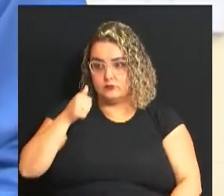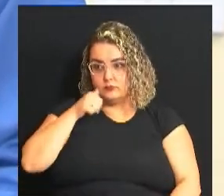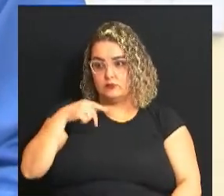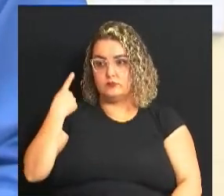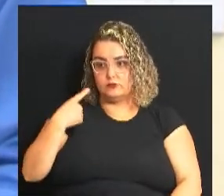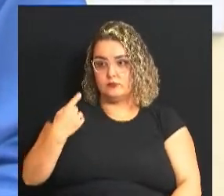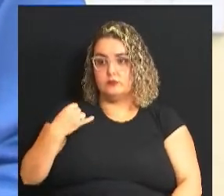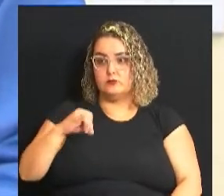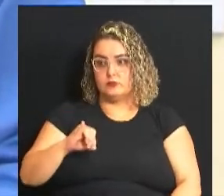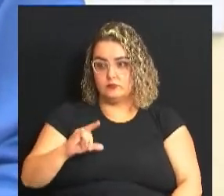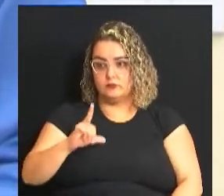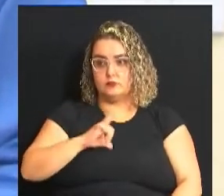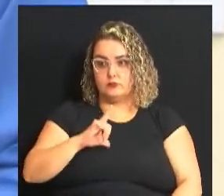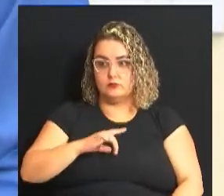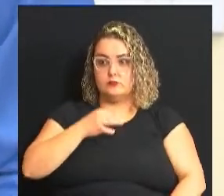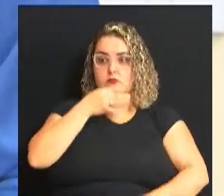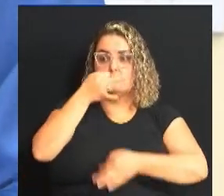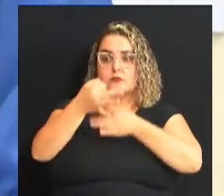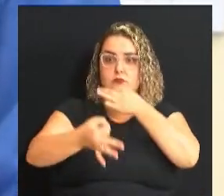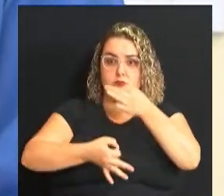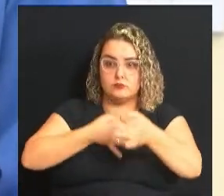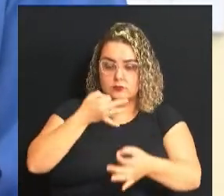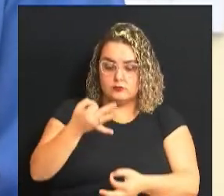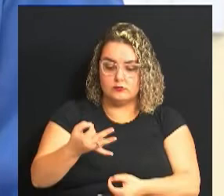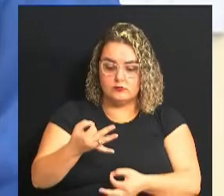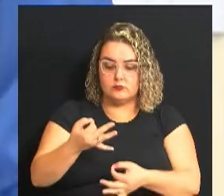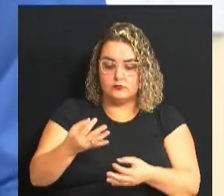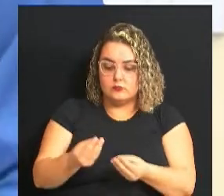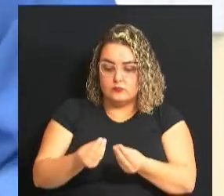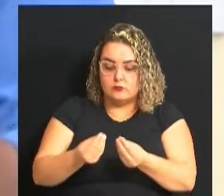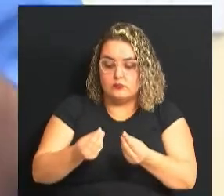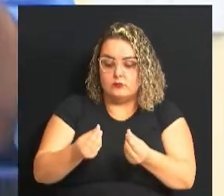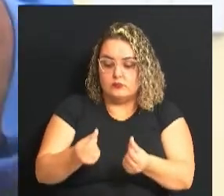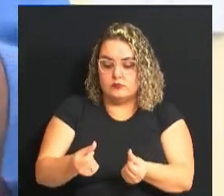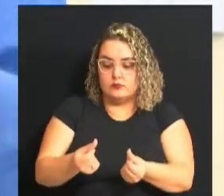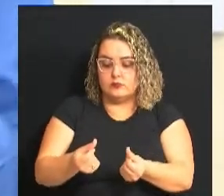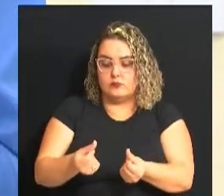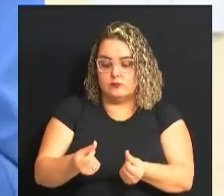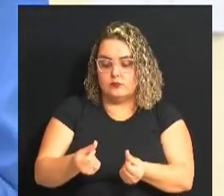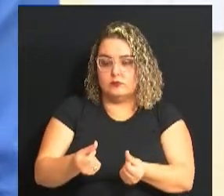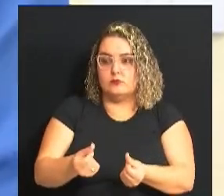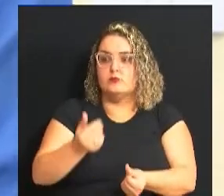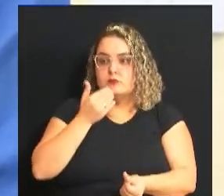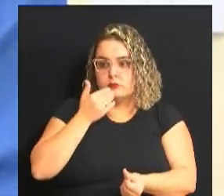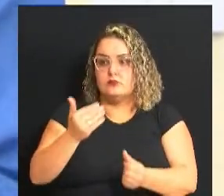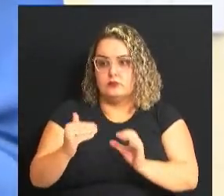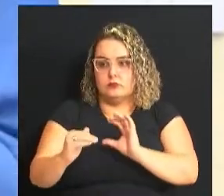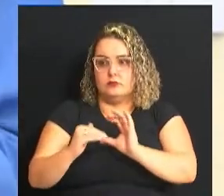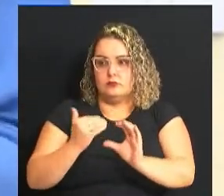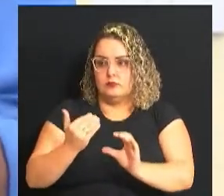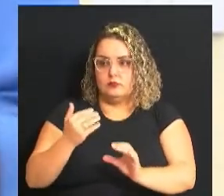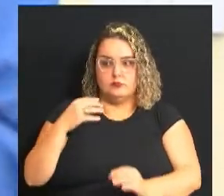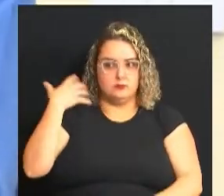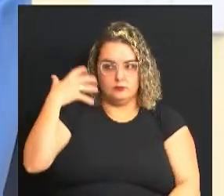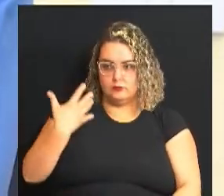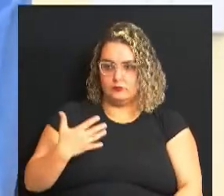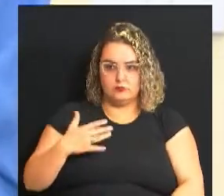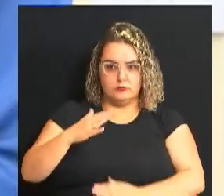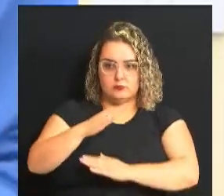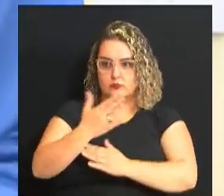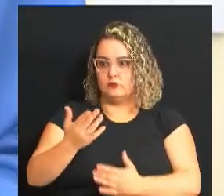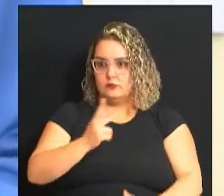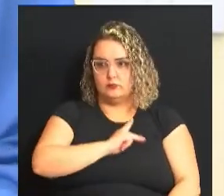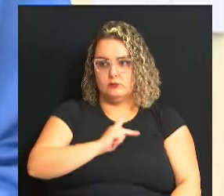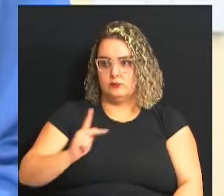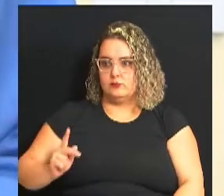houver alguma sugestão de aprimoramento do projeto de lei, eu solicito que encaminhe, pode ir para a Guida, para a Câmara, para o presidente